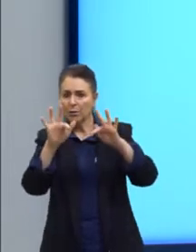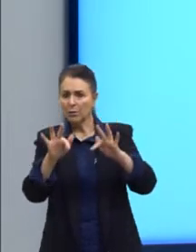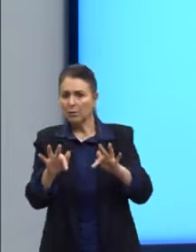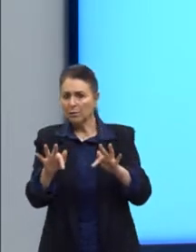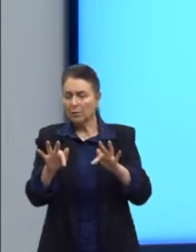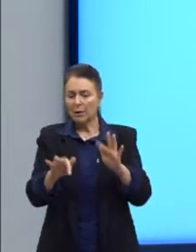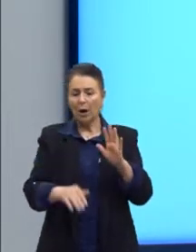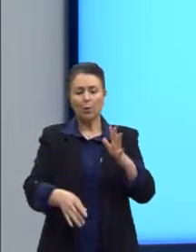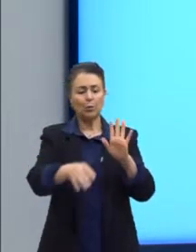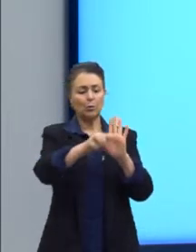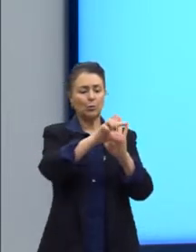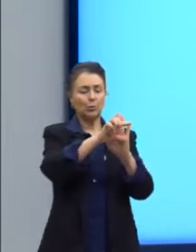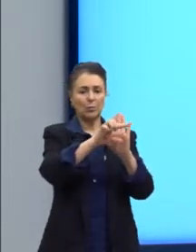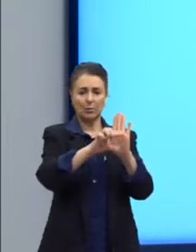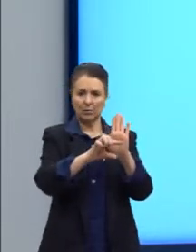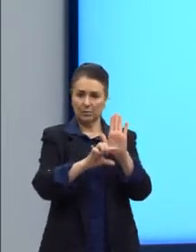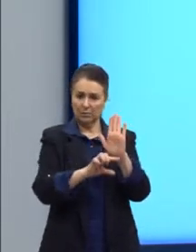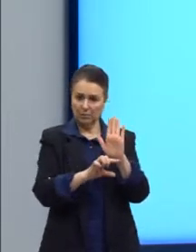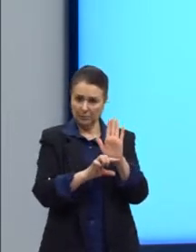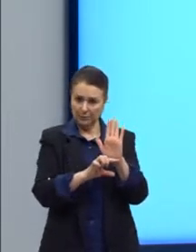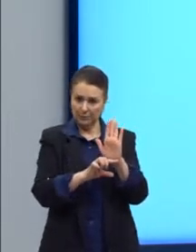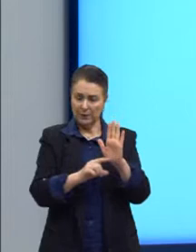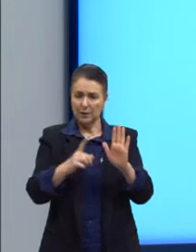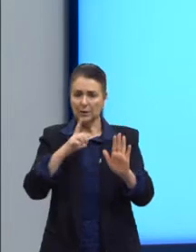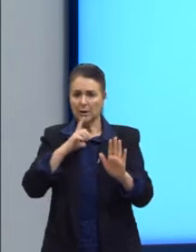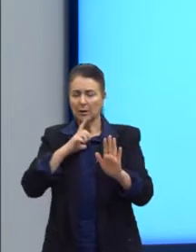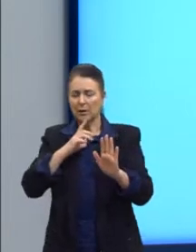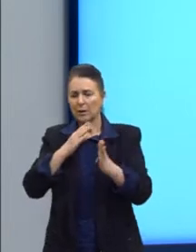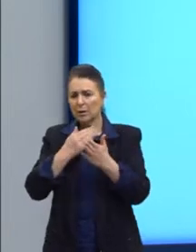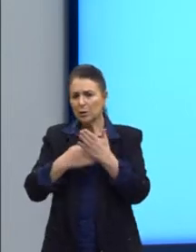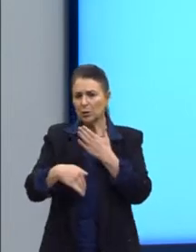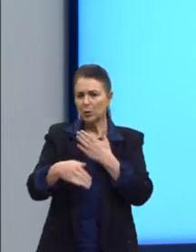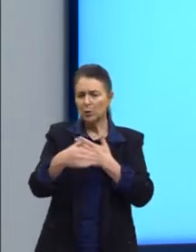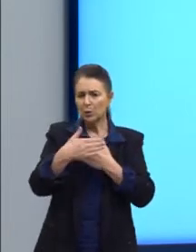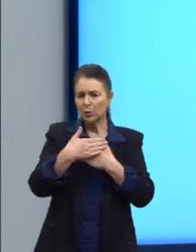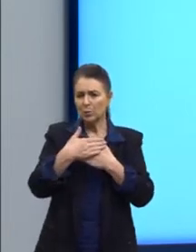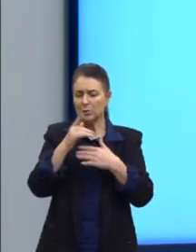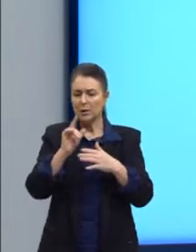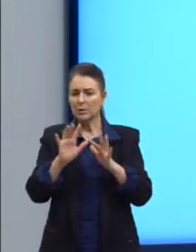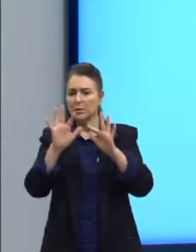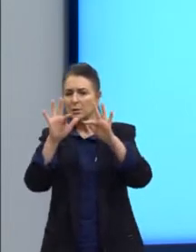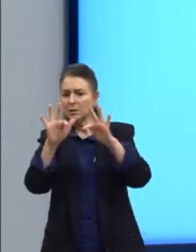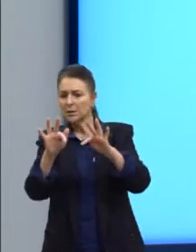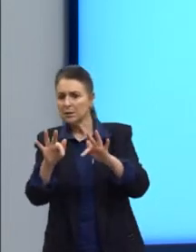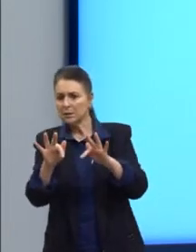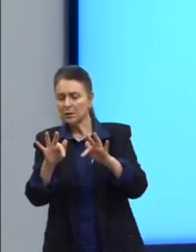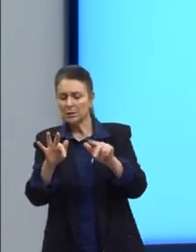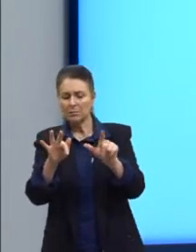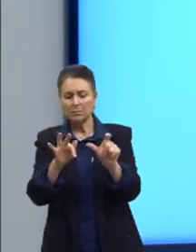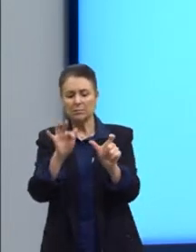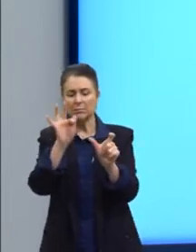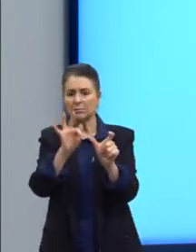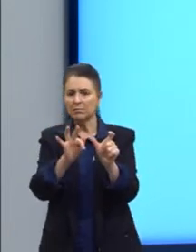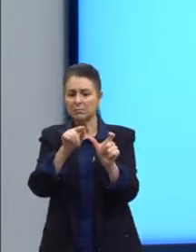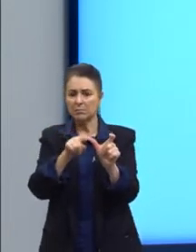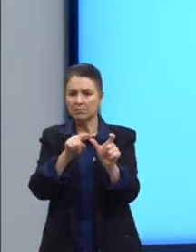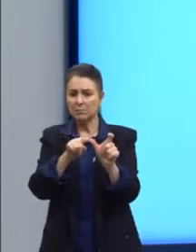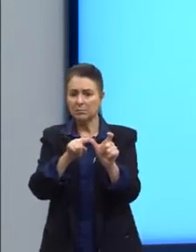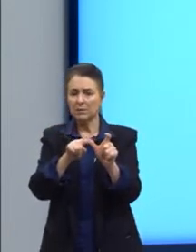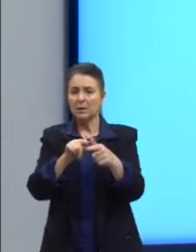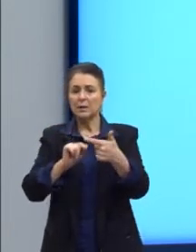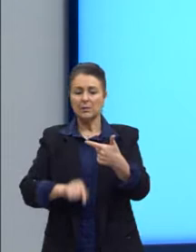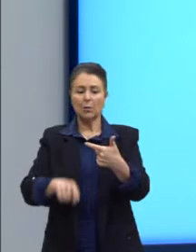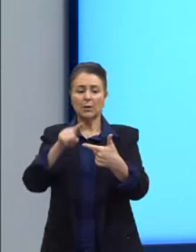dos nossos versos né a gente tem todos os versos terminados ali com palavras